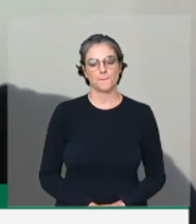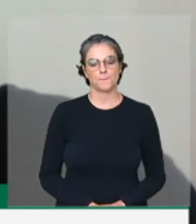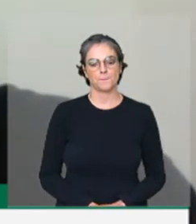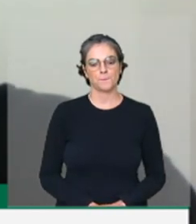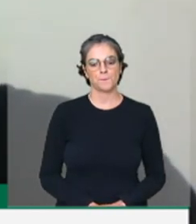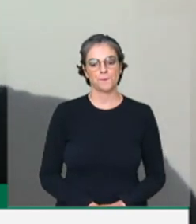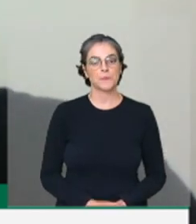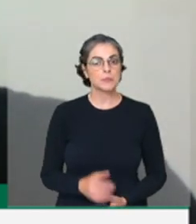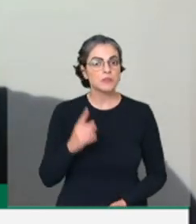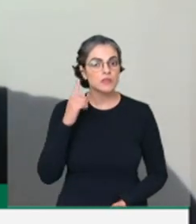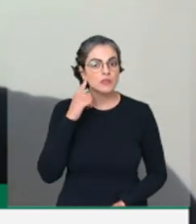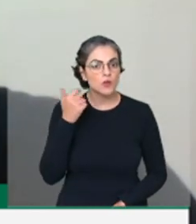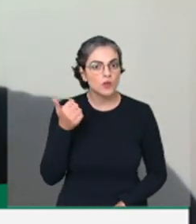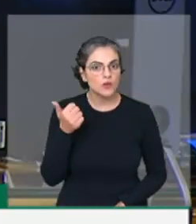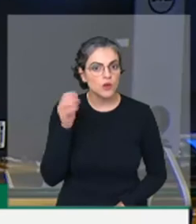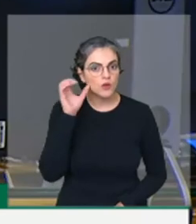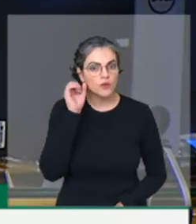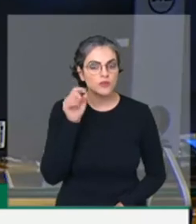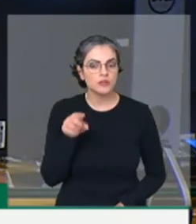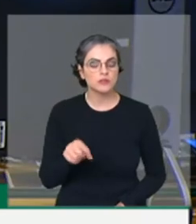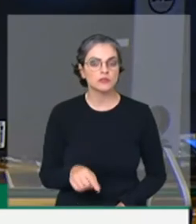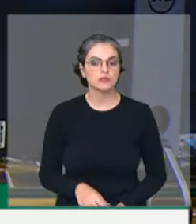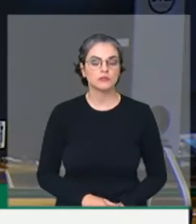Está me ouvindo, presidente? Olá, Daniel, fala.